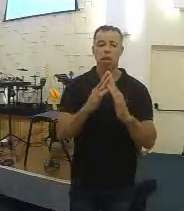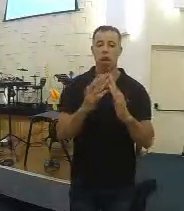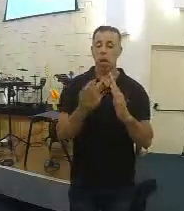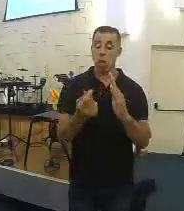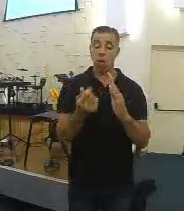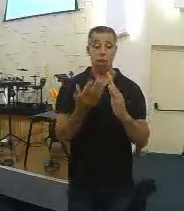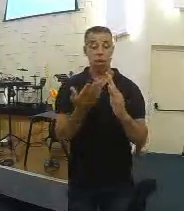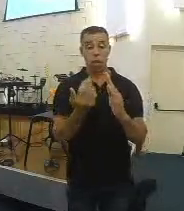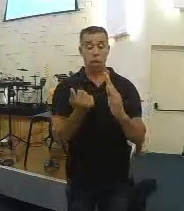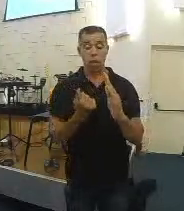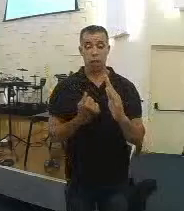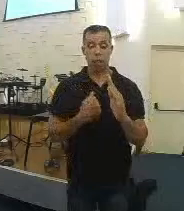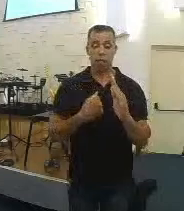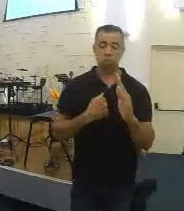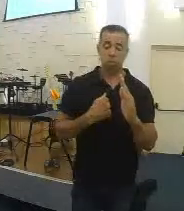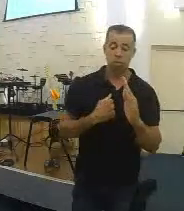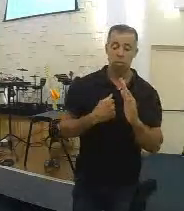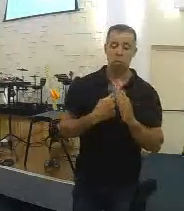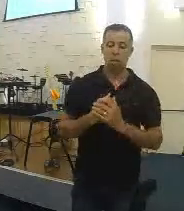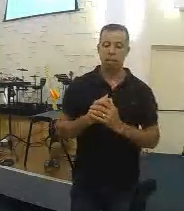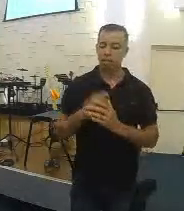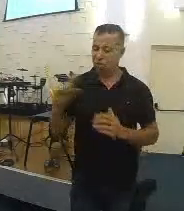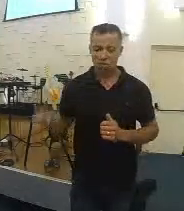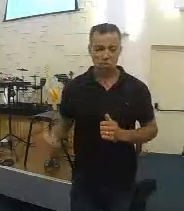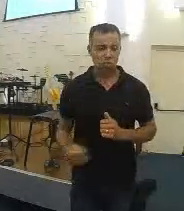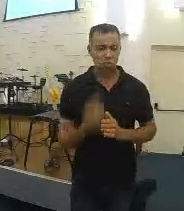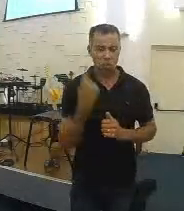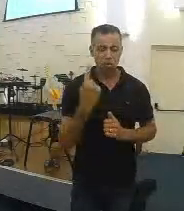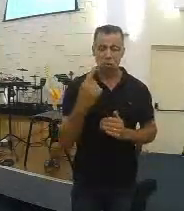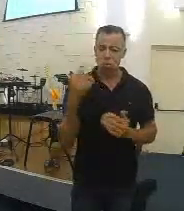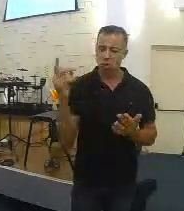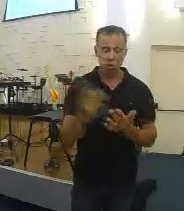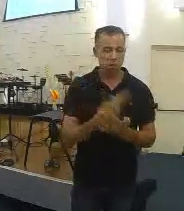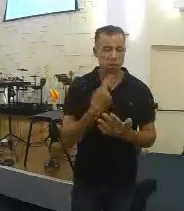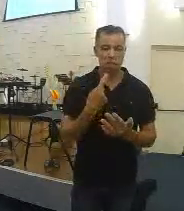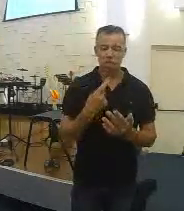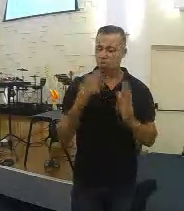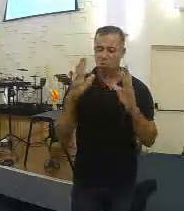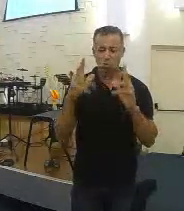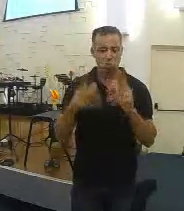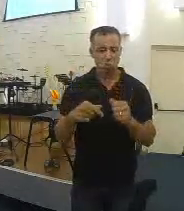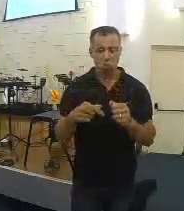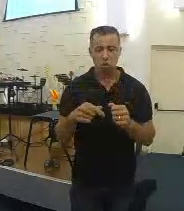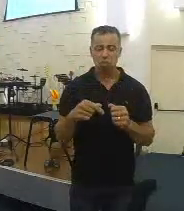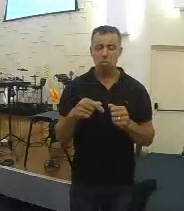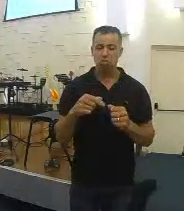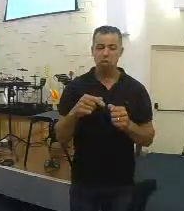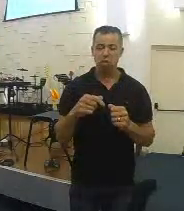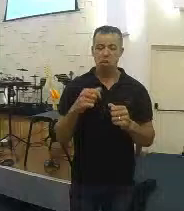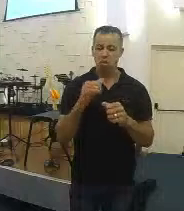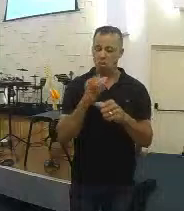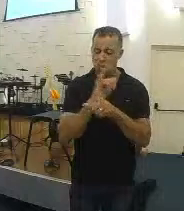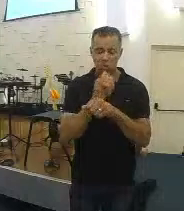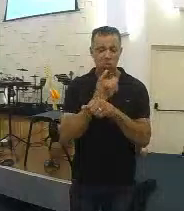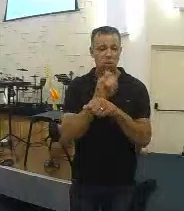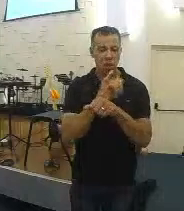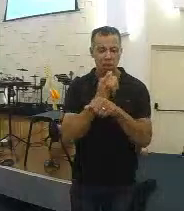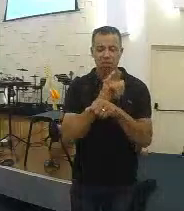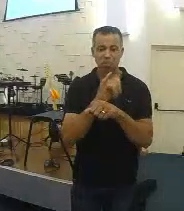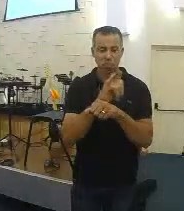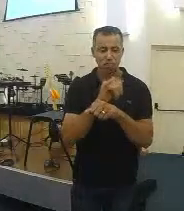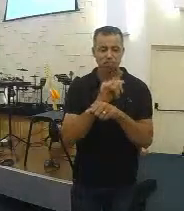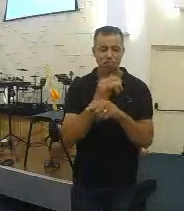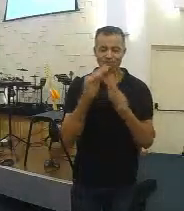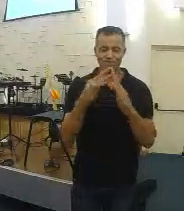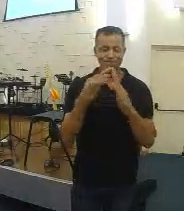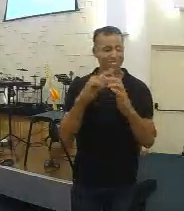alguns dos absurdos que vocês veem o tempo todo acontecendo e sendo noticiados, e que nos envergonham e nos entristecem, porque nós não concordamos